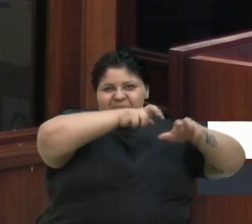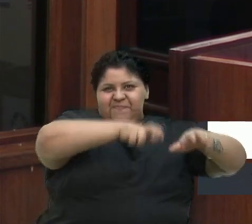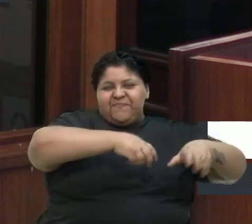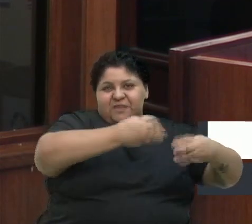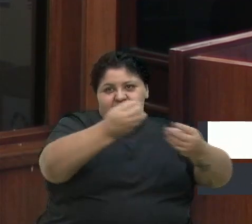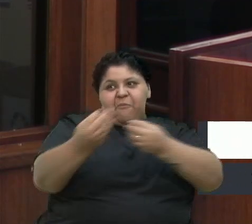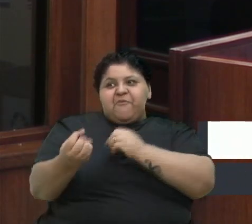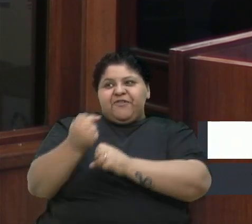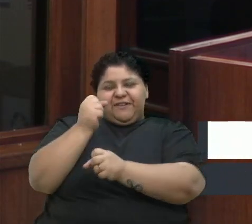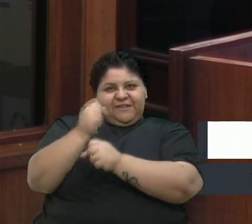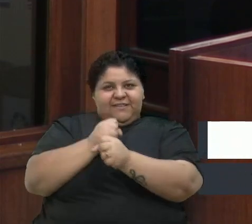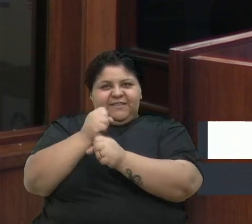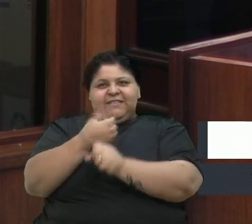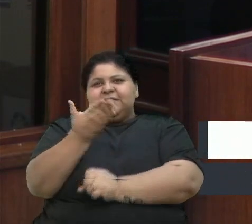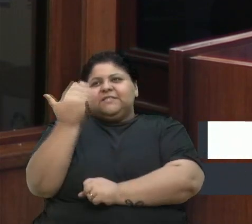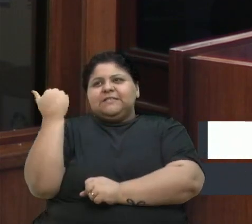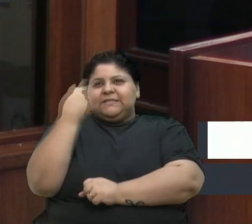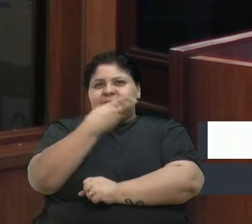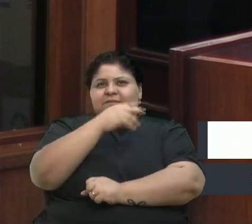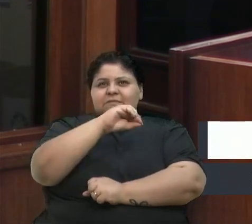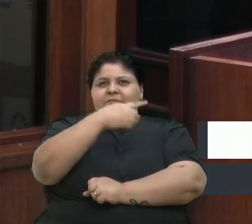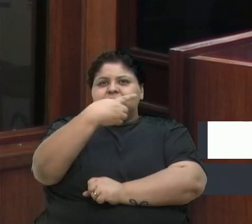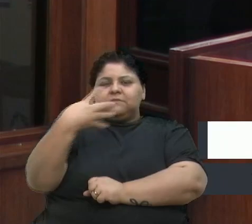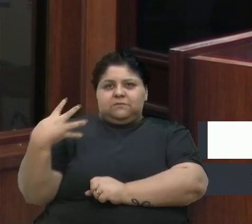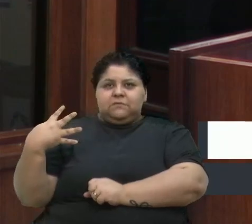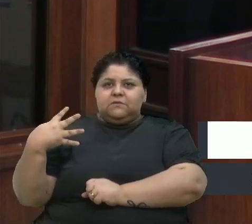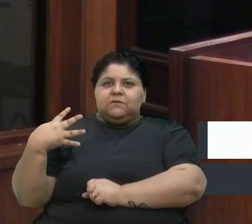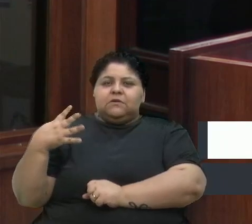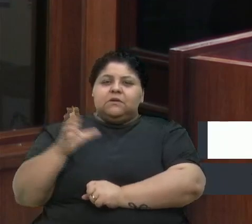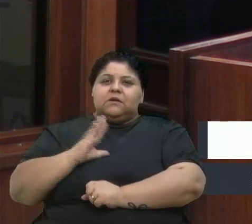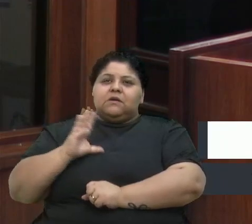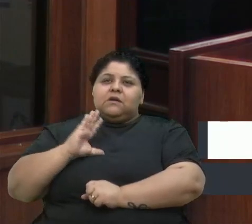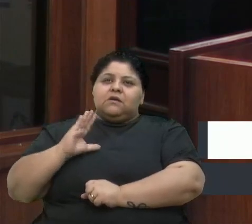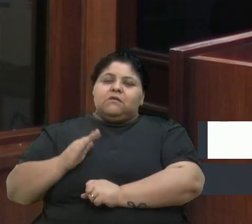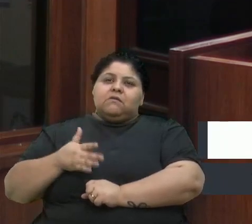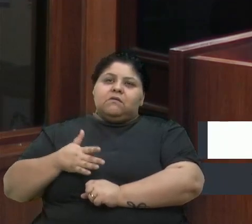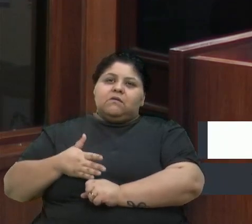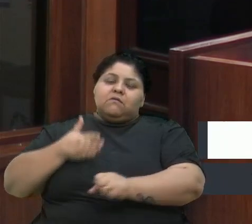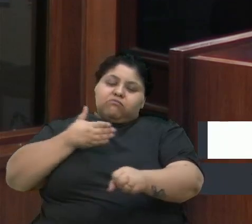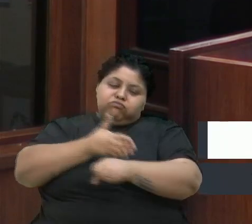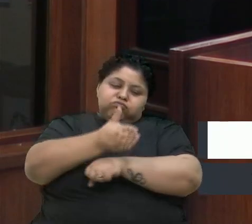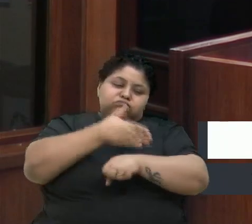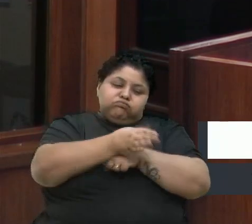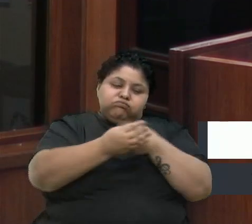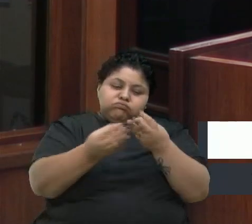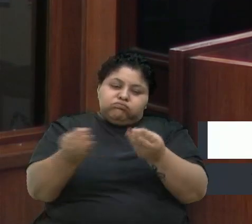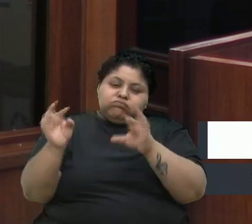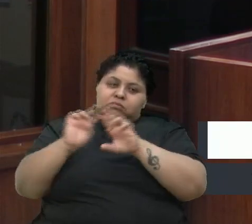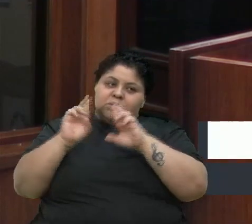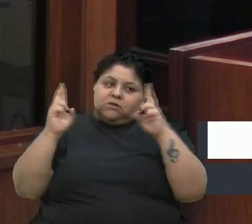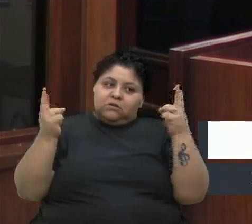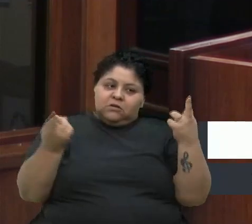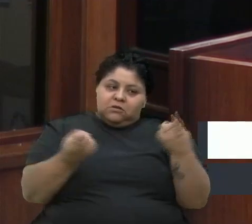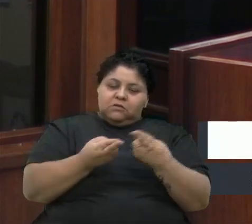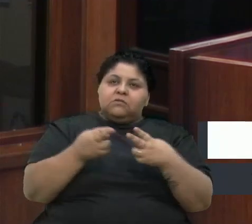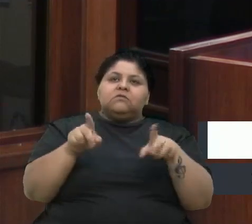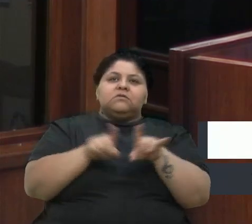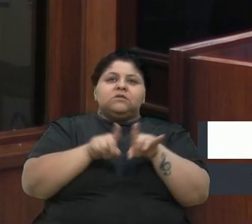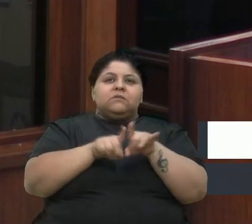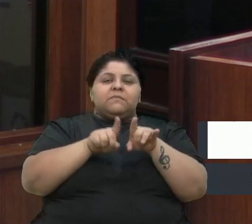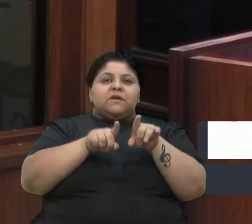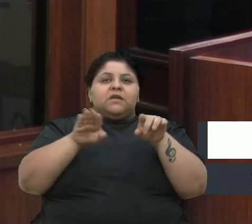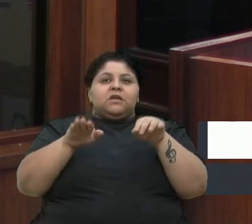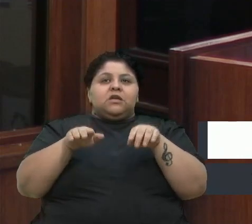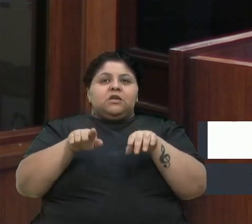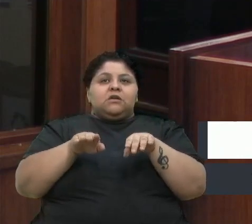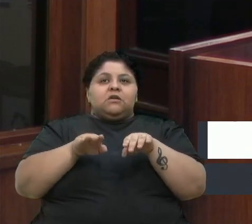já desde 2014, que eu venho participando de muitas reuniões, inclusive fora do Brasil